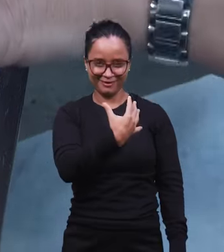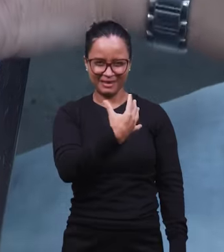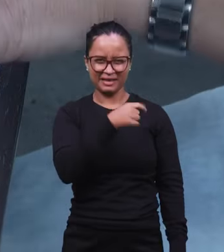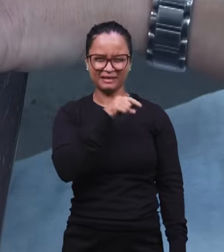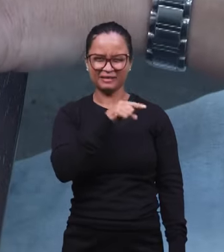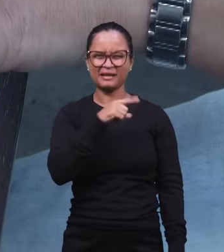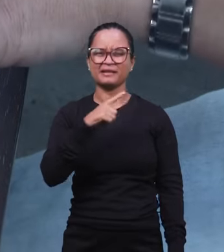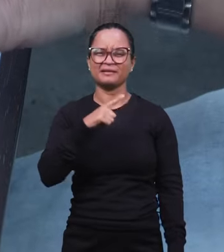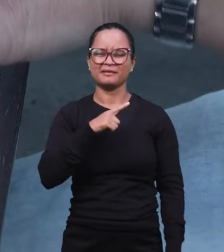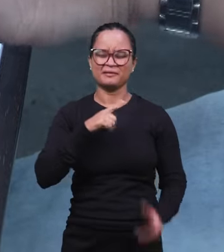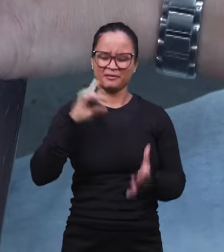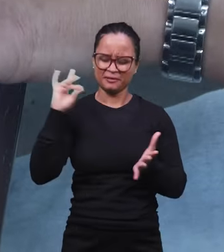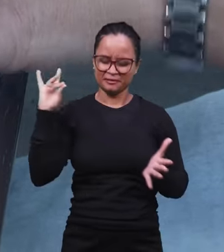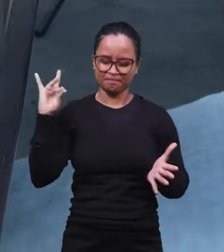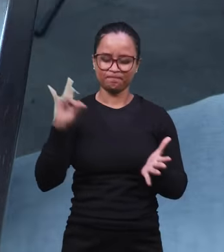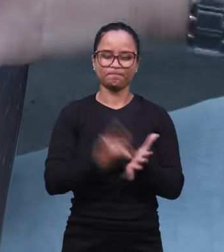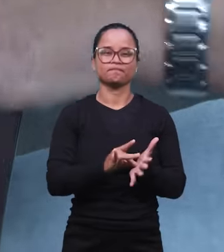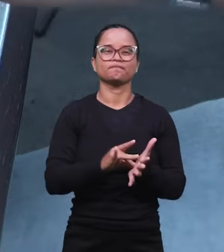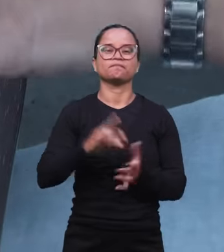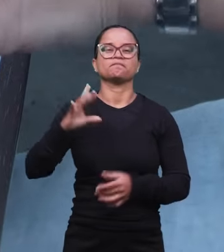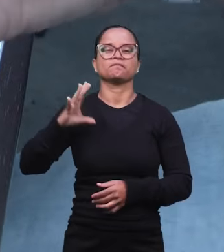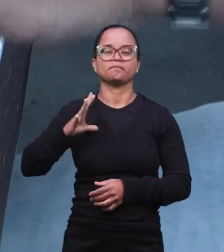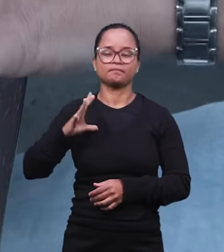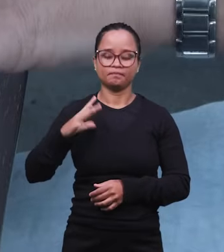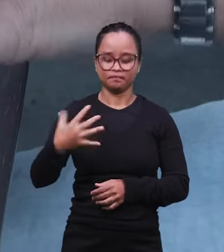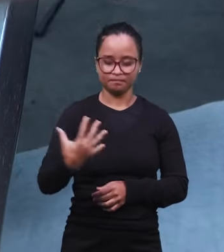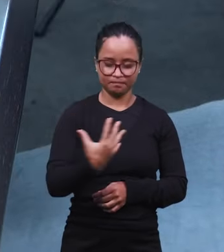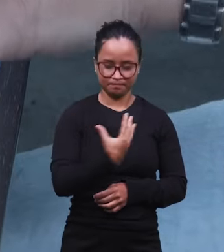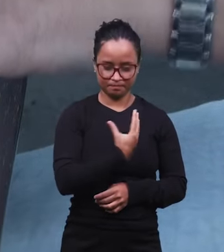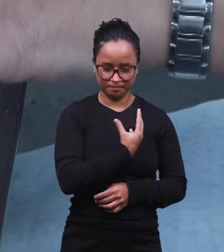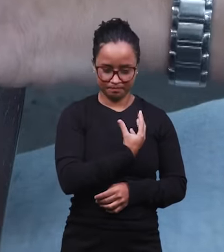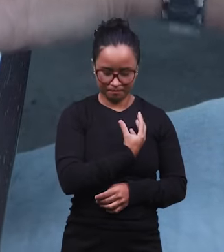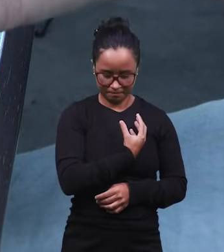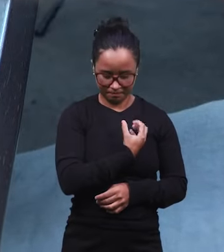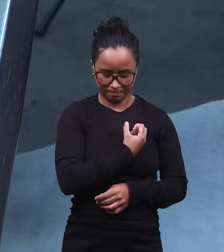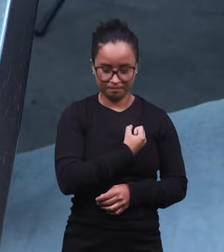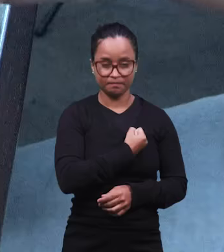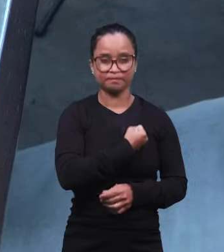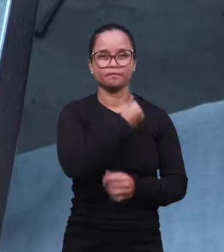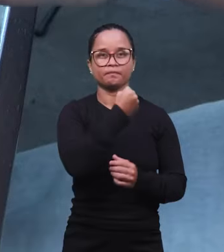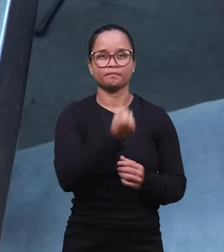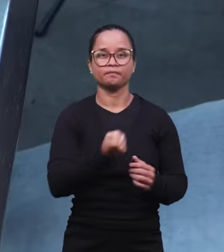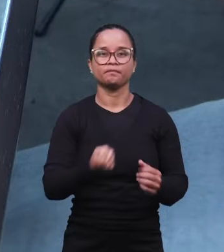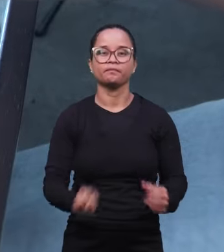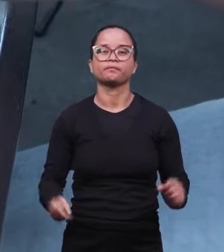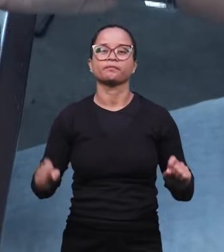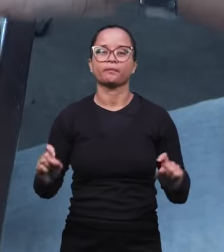tenho nela real salvação.